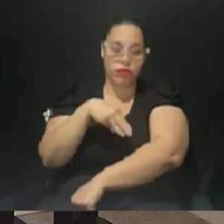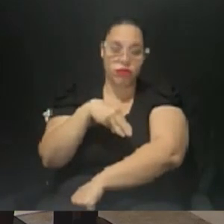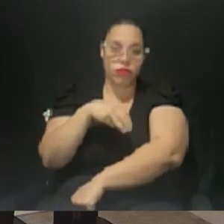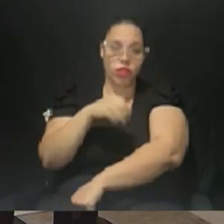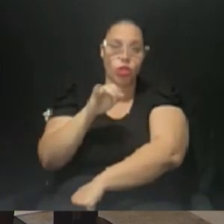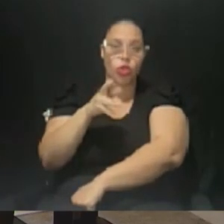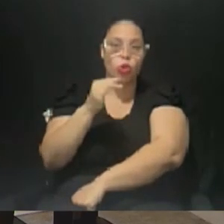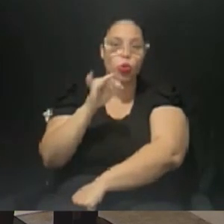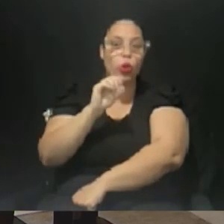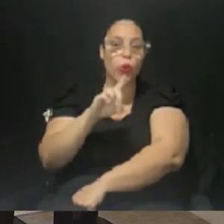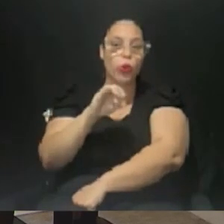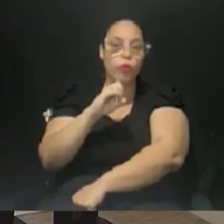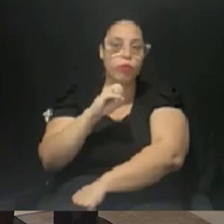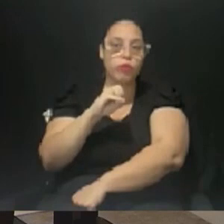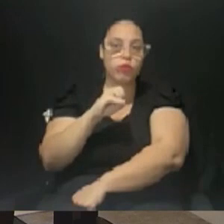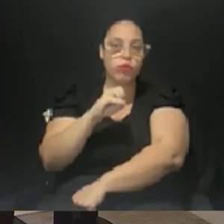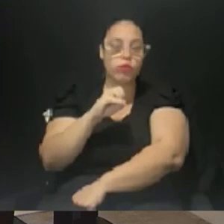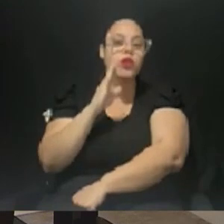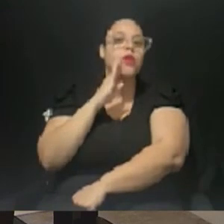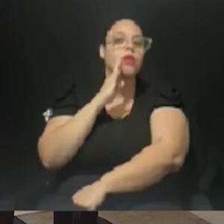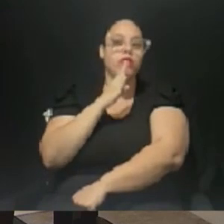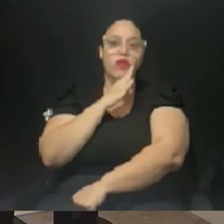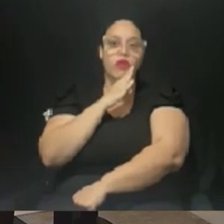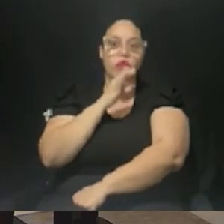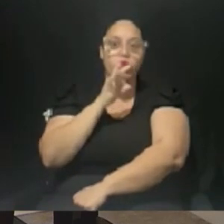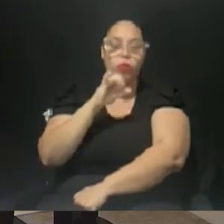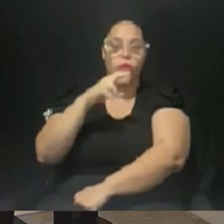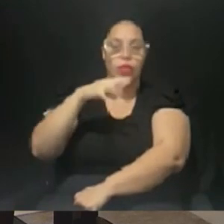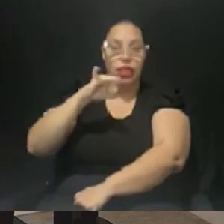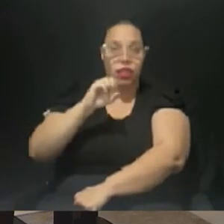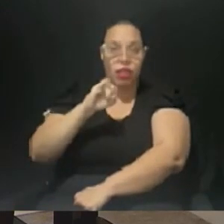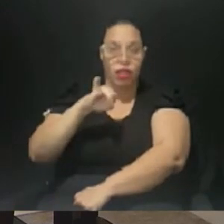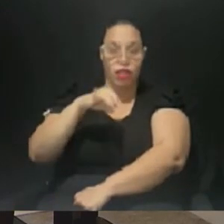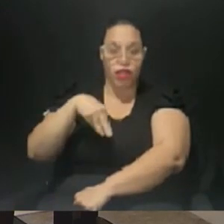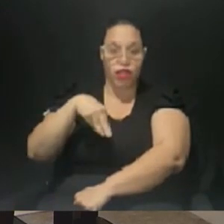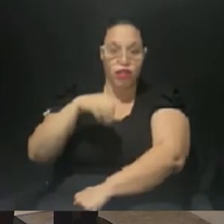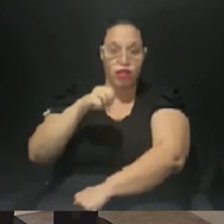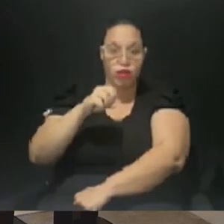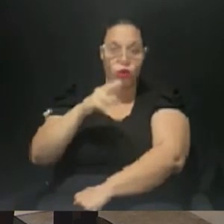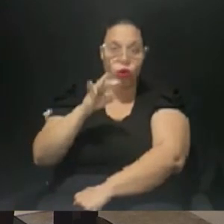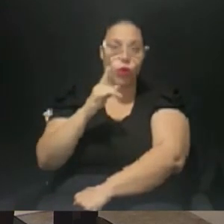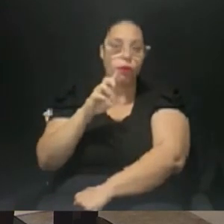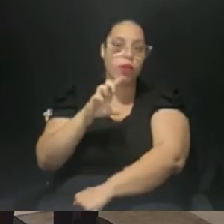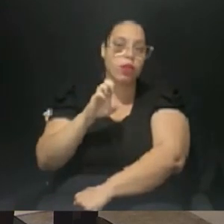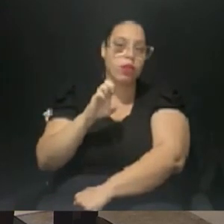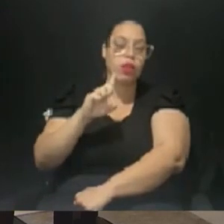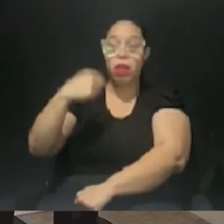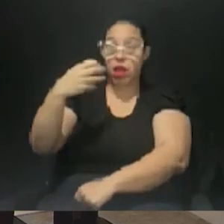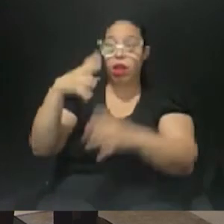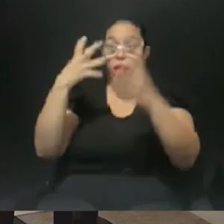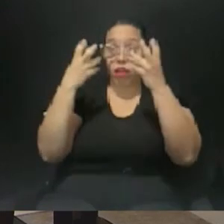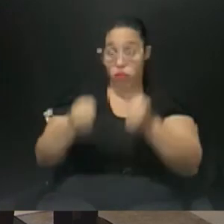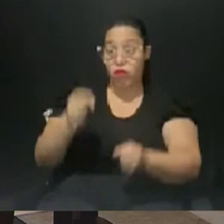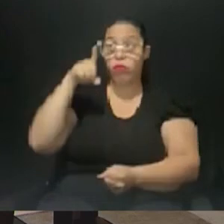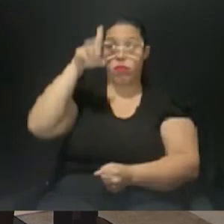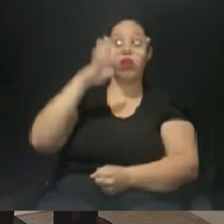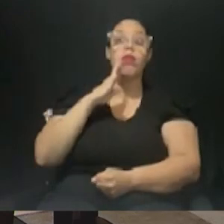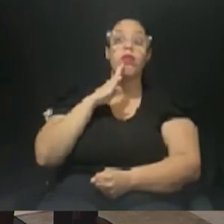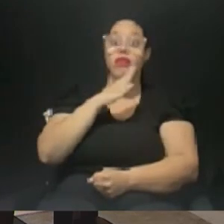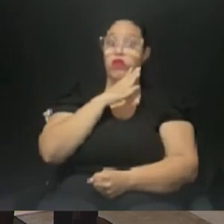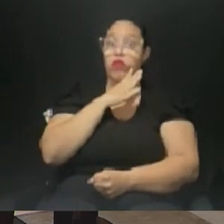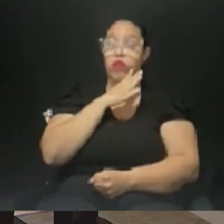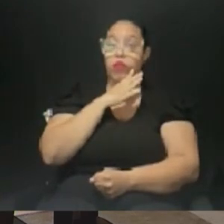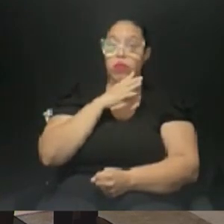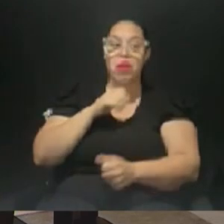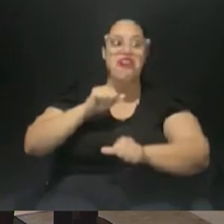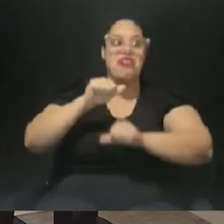e eu sou testemunha, depois que o Faca assumiu o bar lá, mudou até a frequência do clube, pela qualidade do